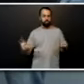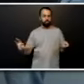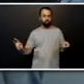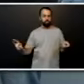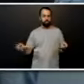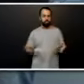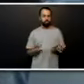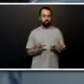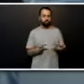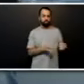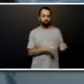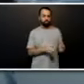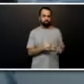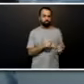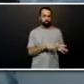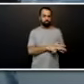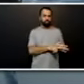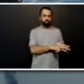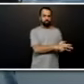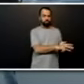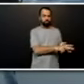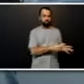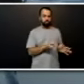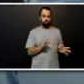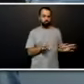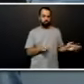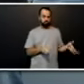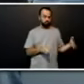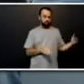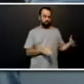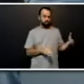negativos, do menos 7